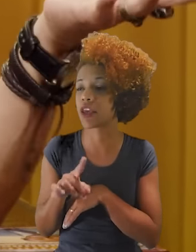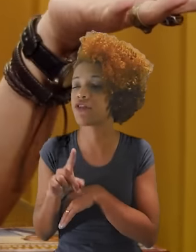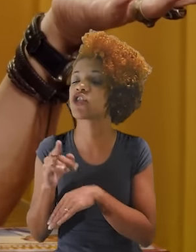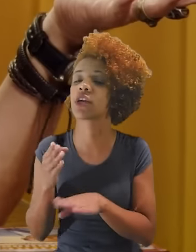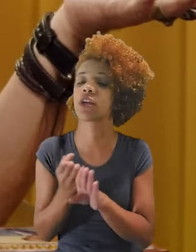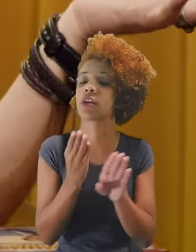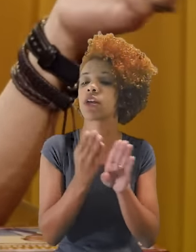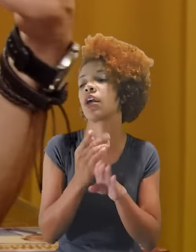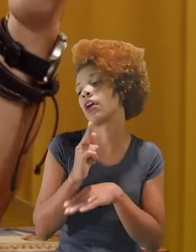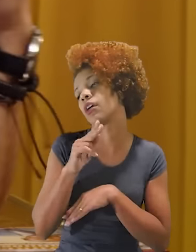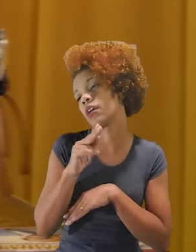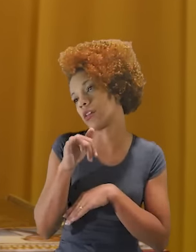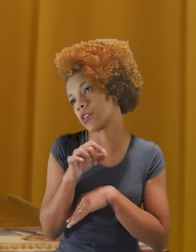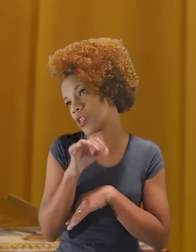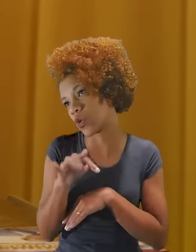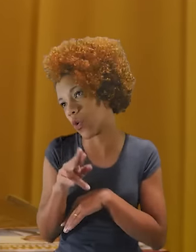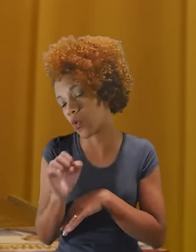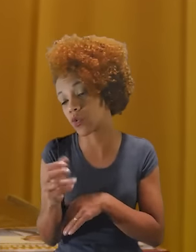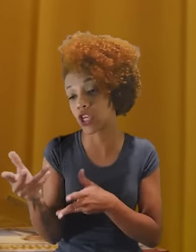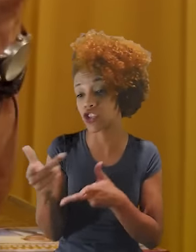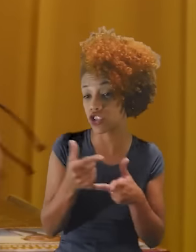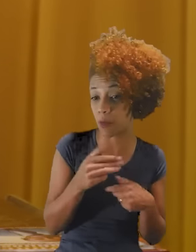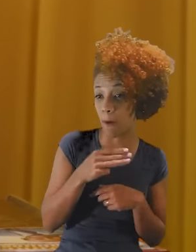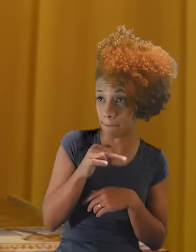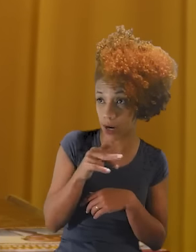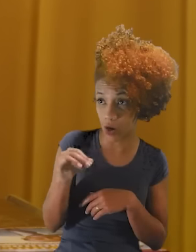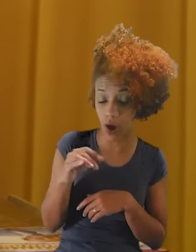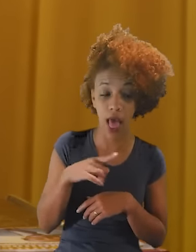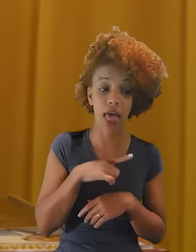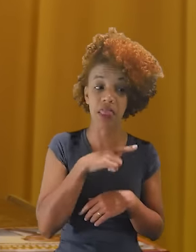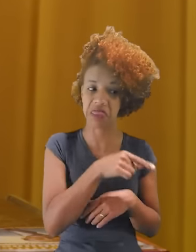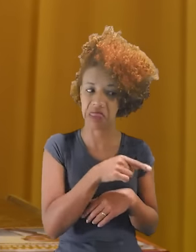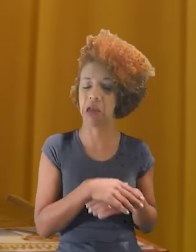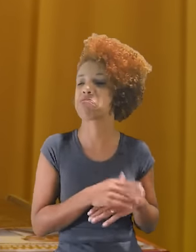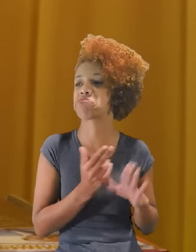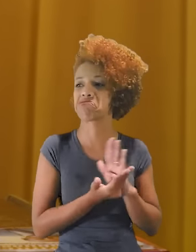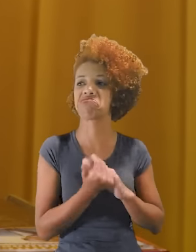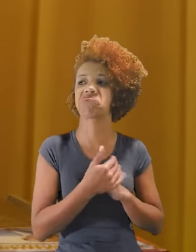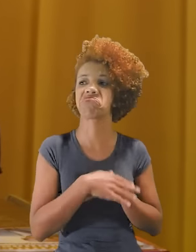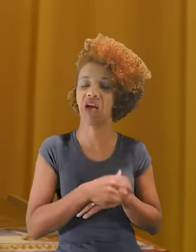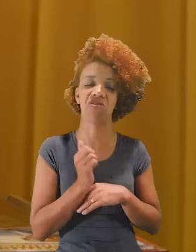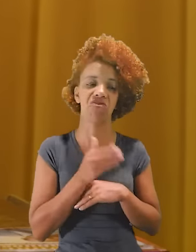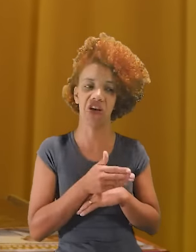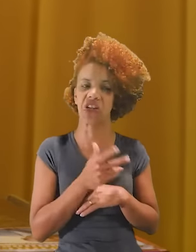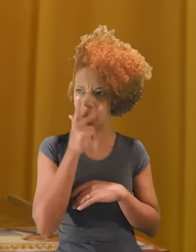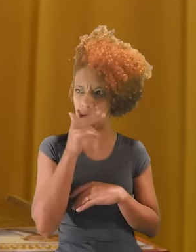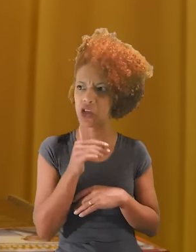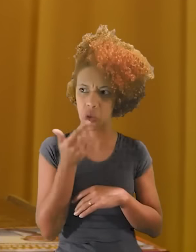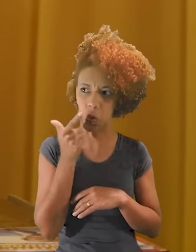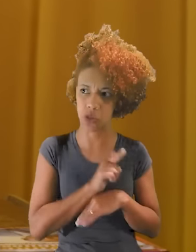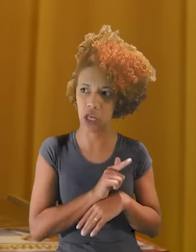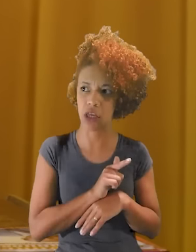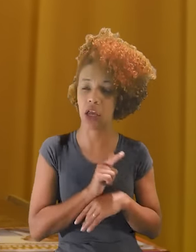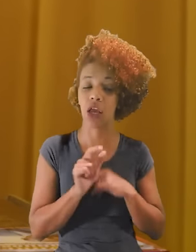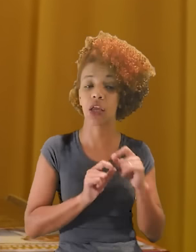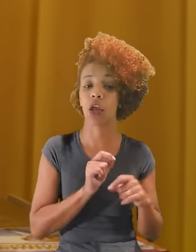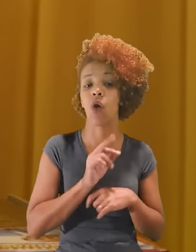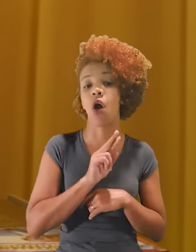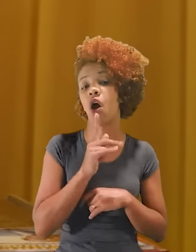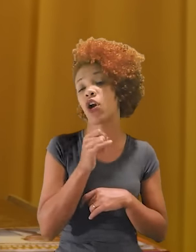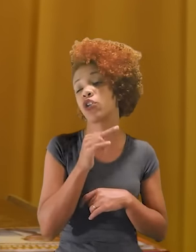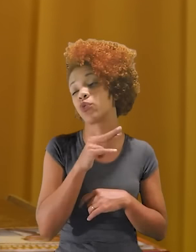cara, que é o cara que descobriu os Guns N' Roses e tal, chamou o Michael Eisen e falou, meu, tem um cara muito foda que eu acho que esse cara vai dar um jeito. Que era